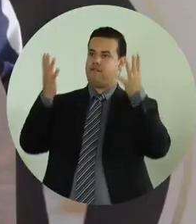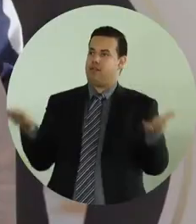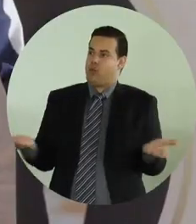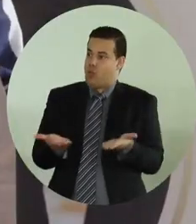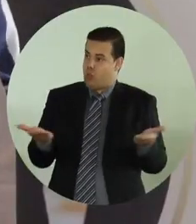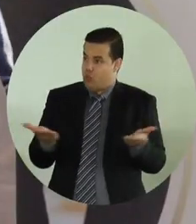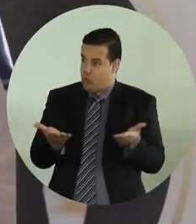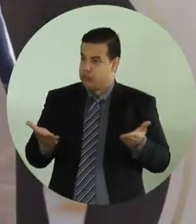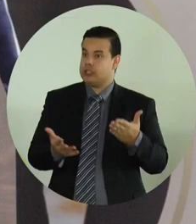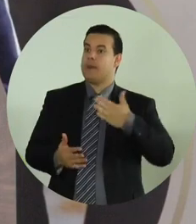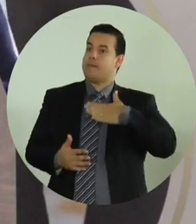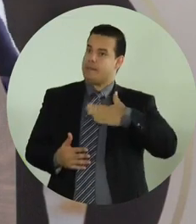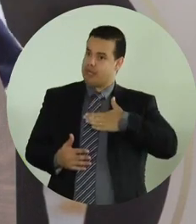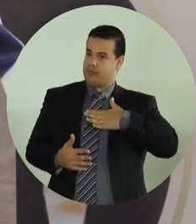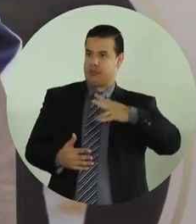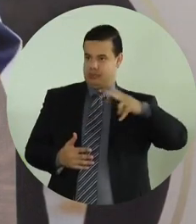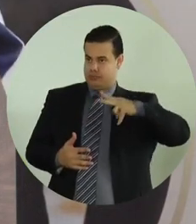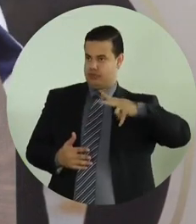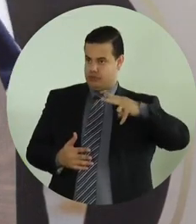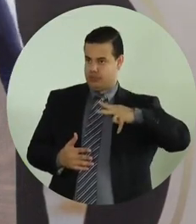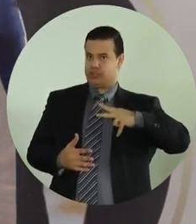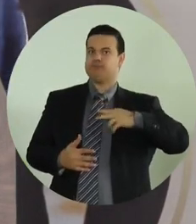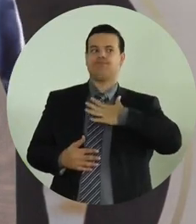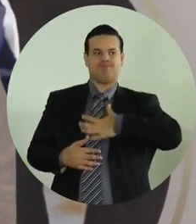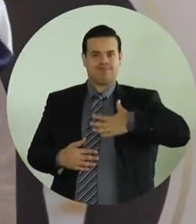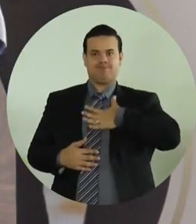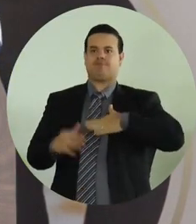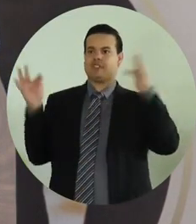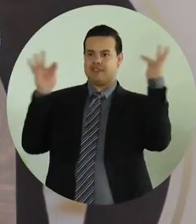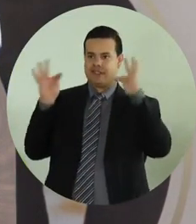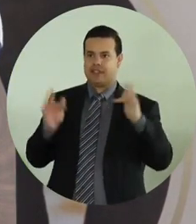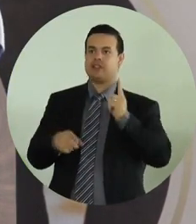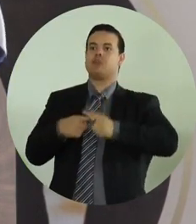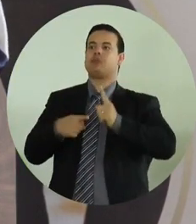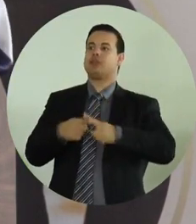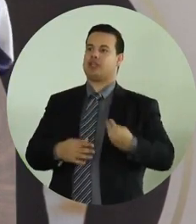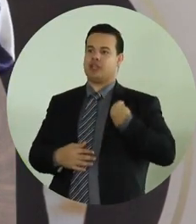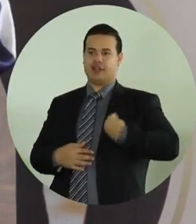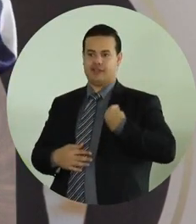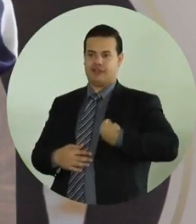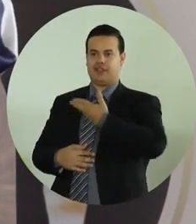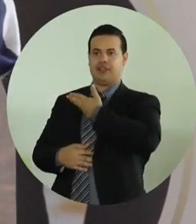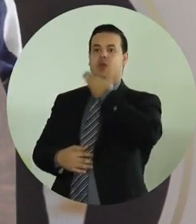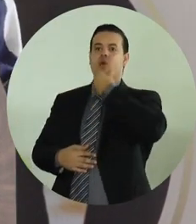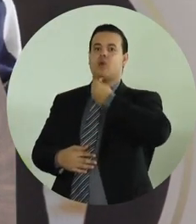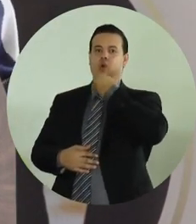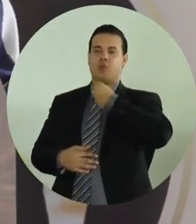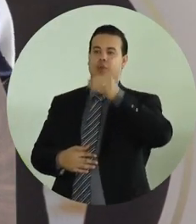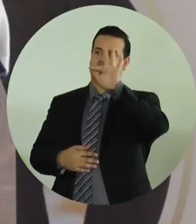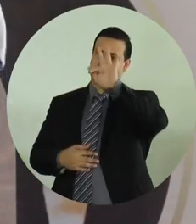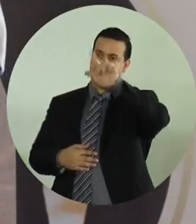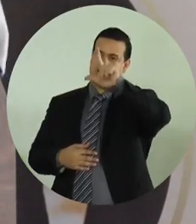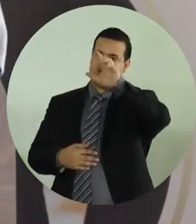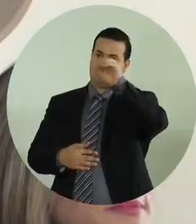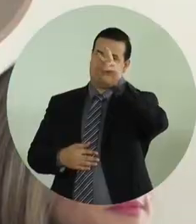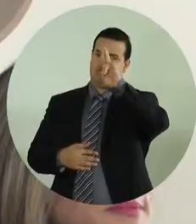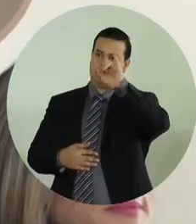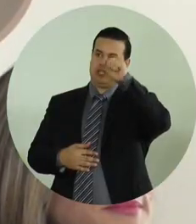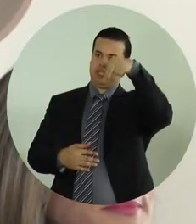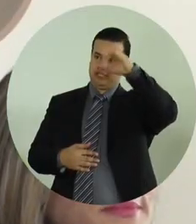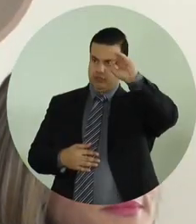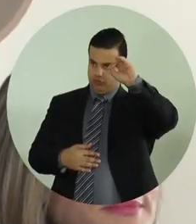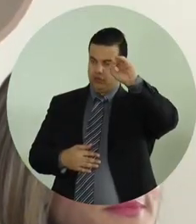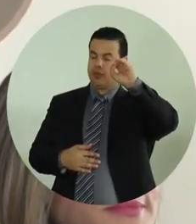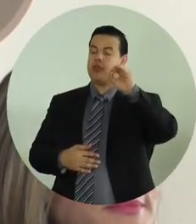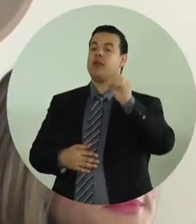especial pela presença do deputado federal Floriano Pêssaro. O Floriano não é apenas um grande apoiador